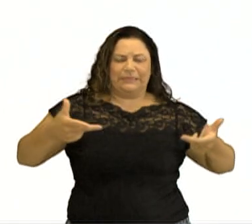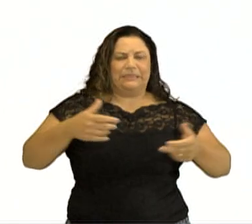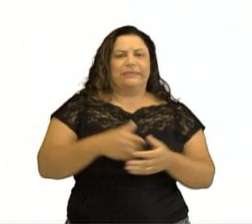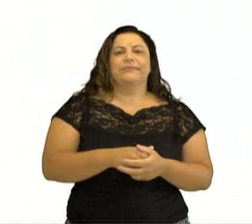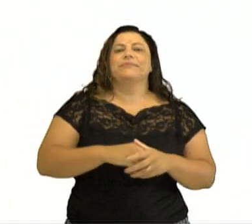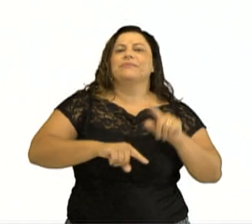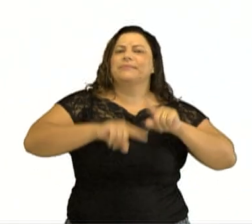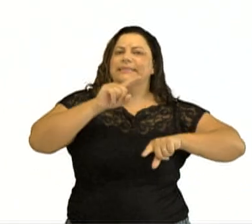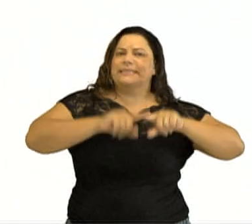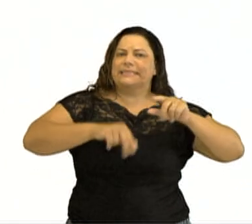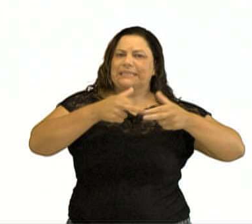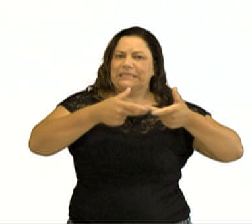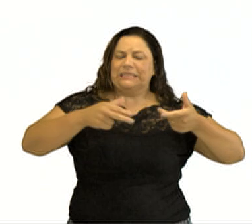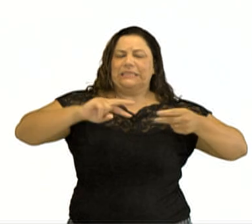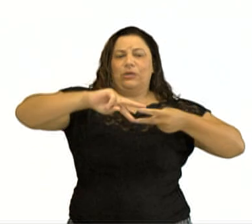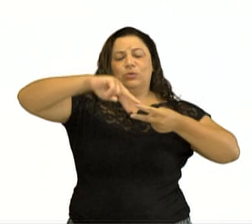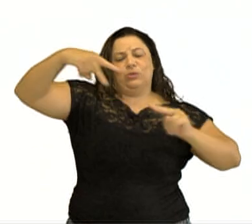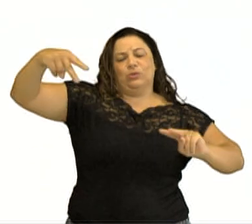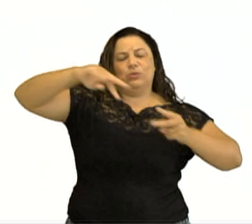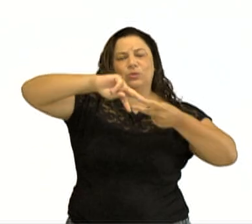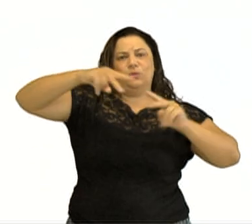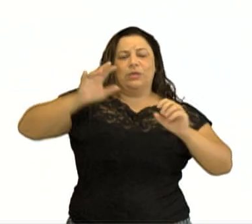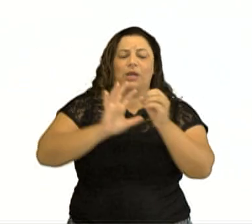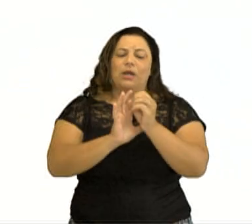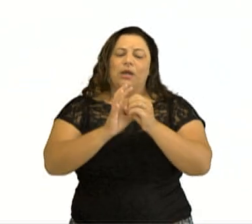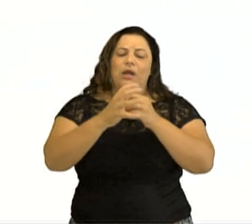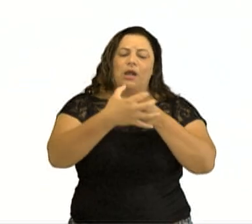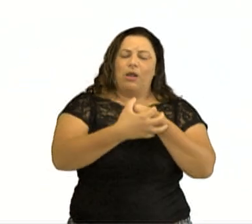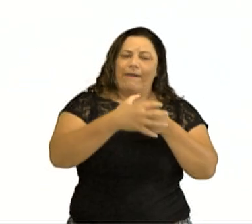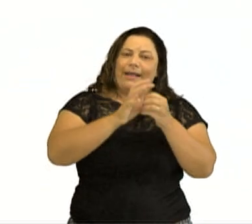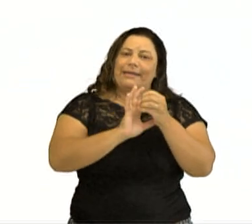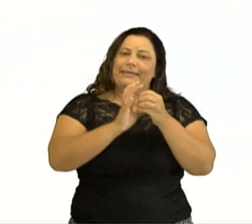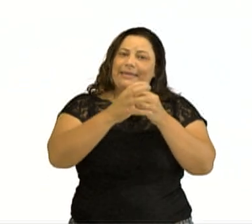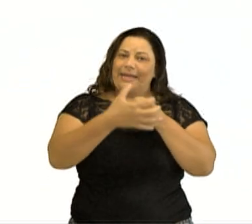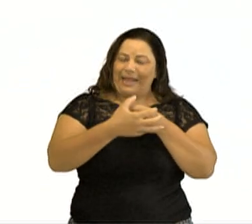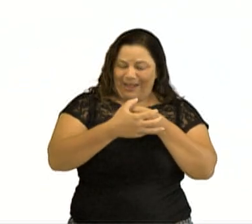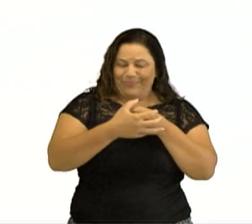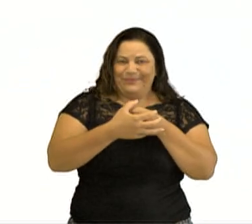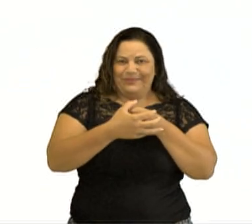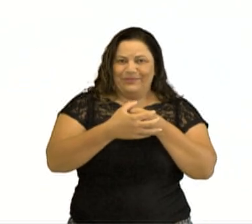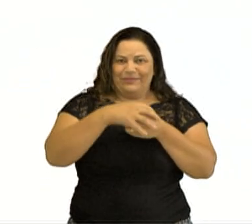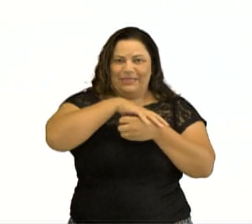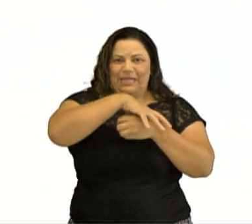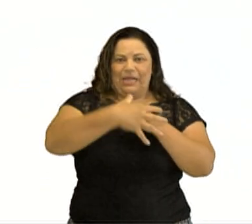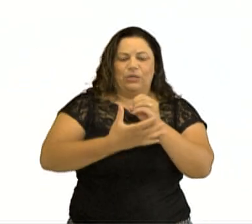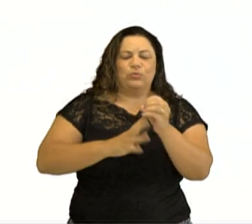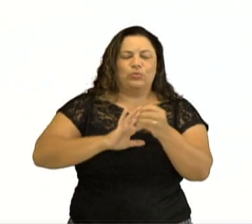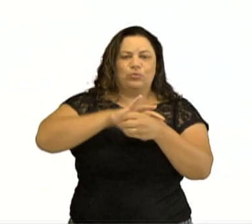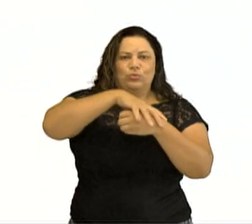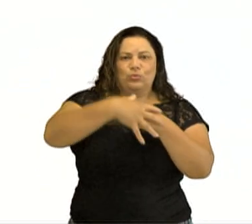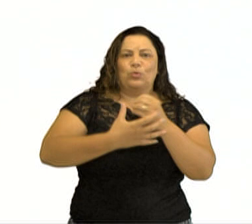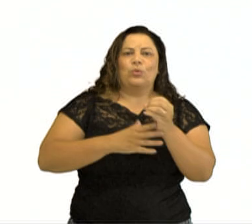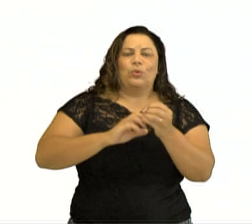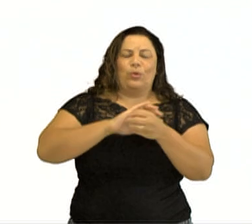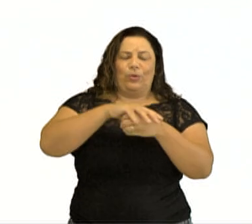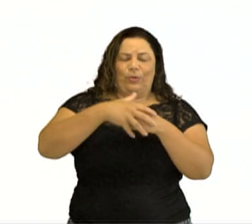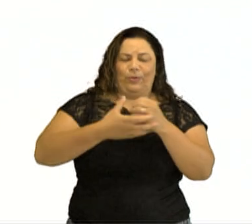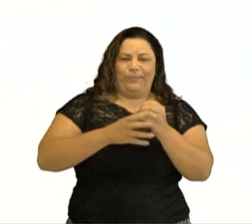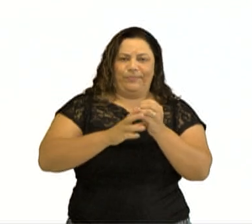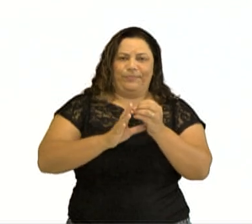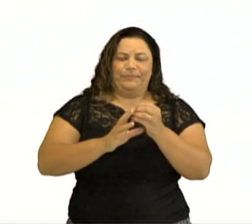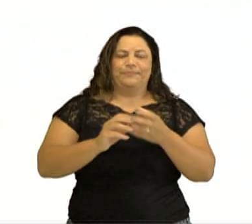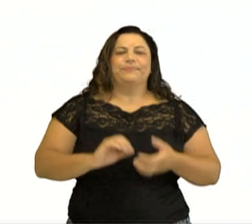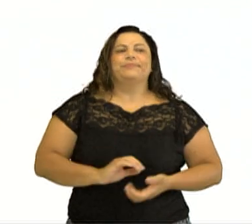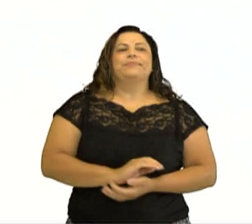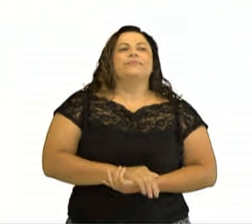material genético e uma cápsula de proteína. Então essas alterações vão ser lá no material genético dele, que está dentro dessa cápsula que